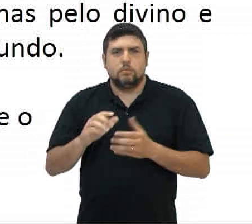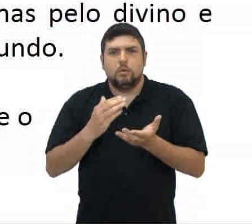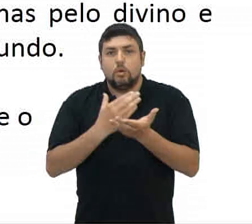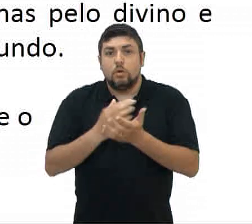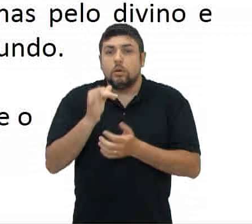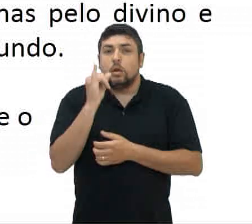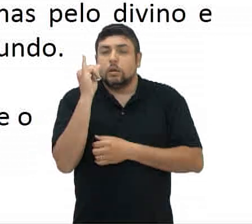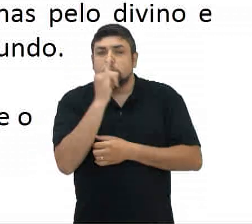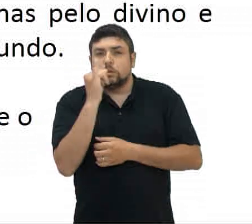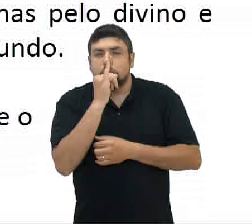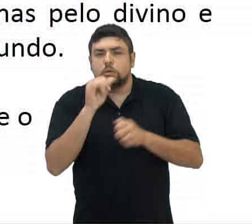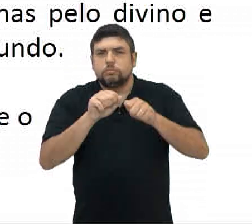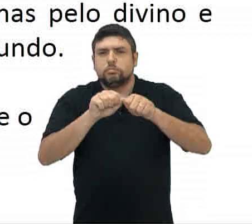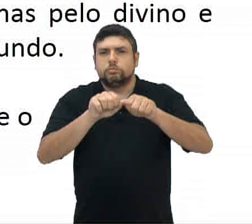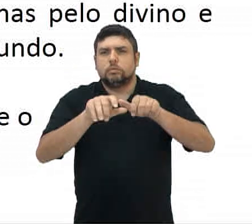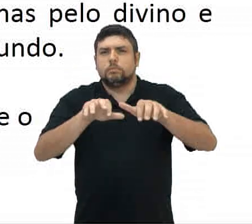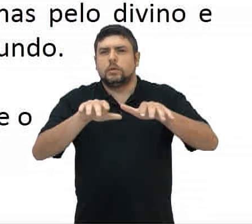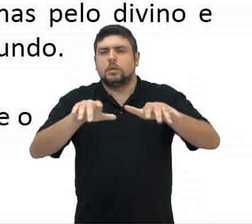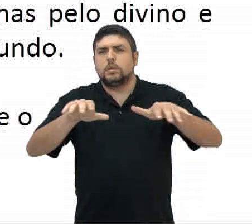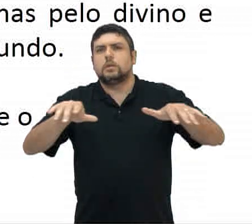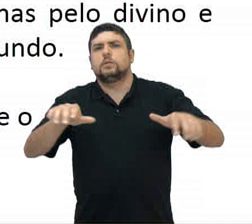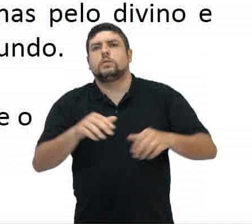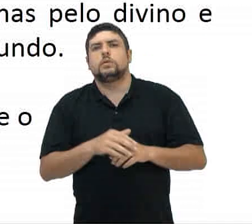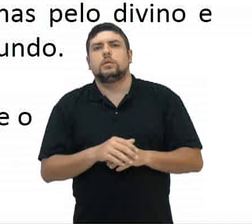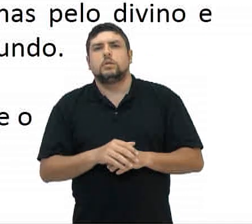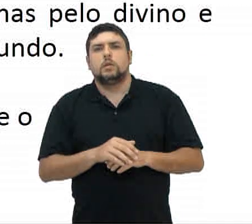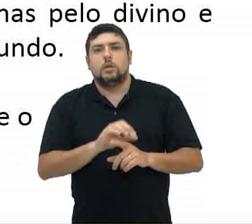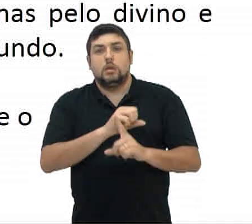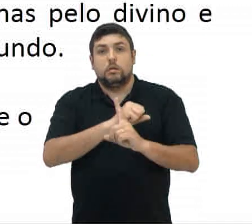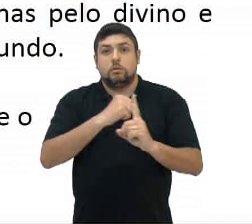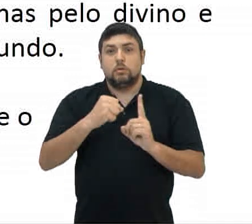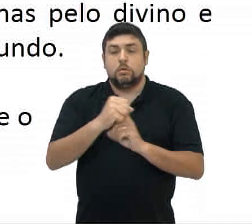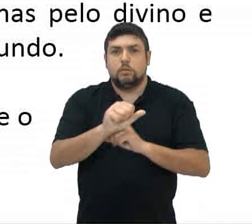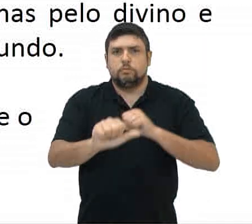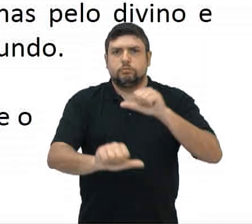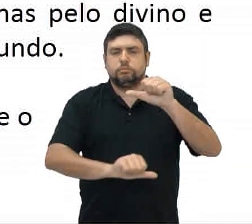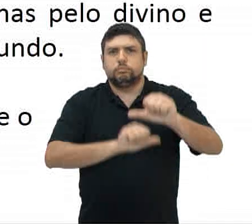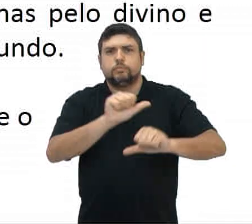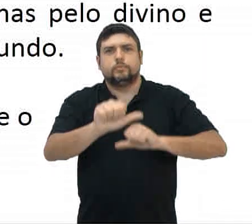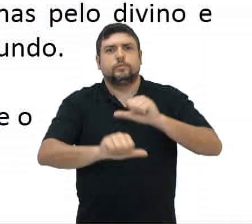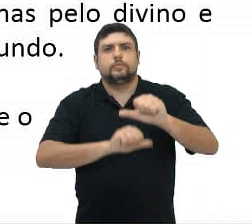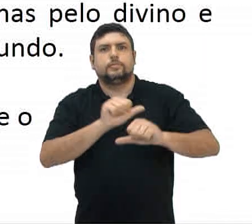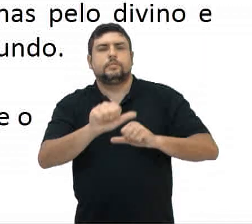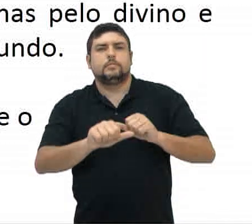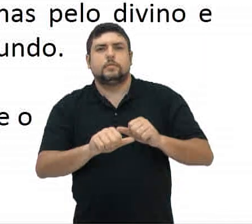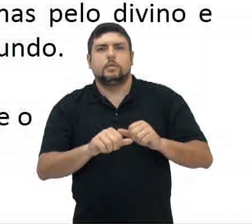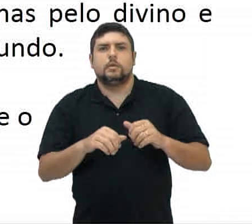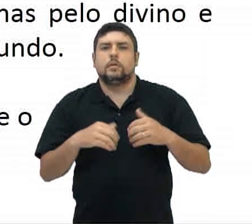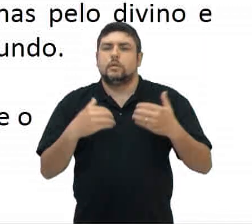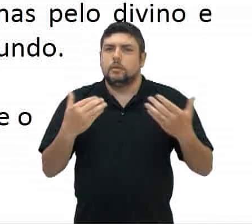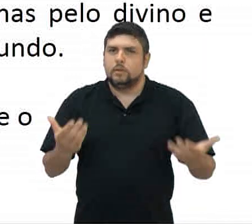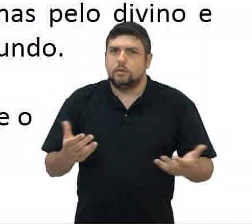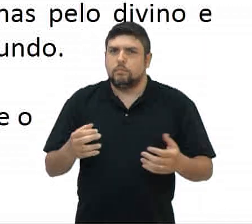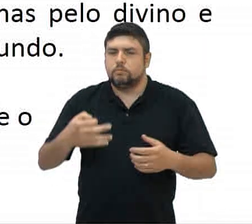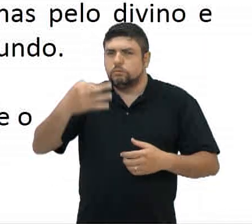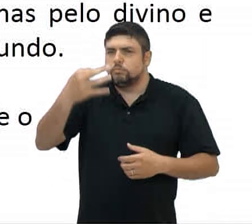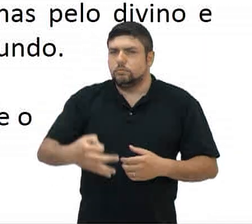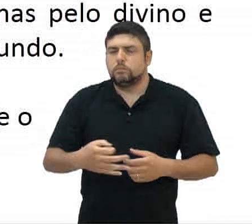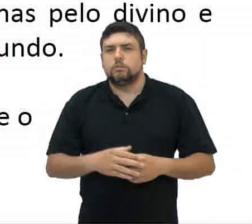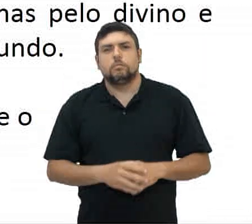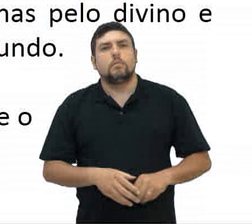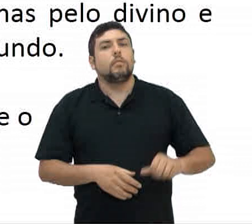quase toda a Europa, provocando transformações na sociedade. Sobre o tema, é correto afirmar que: letra